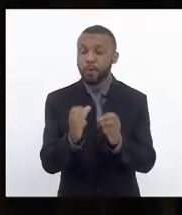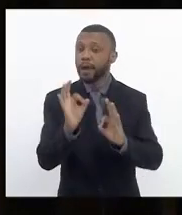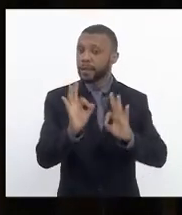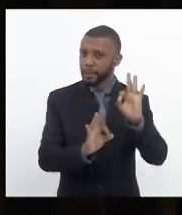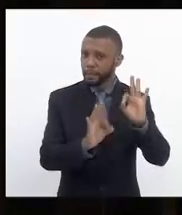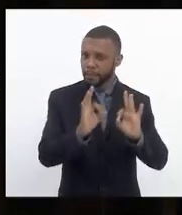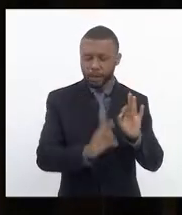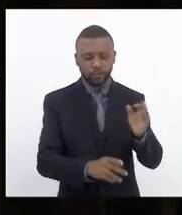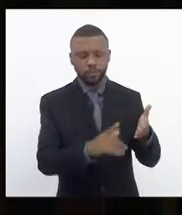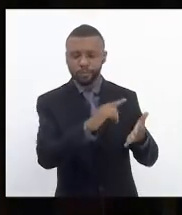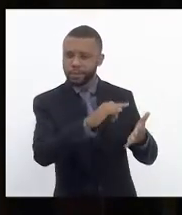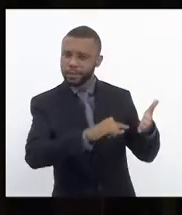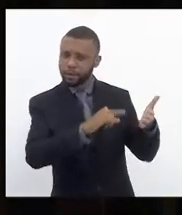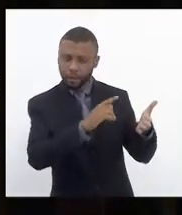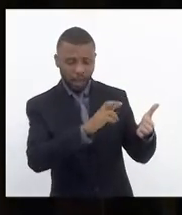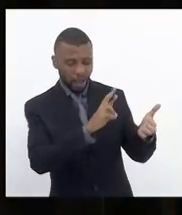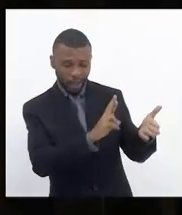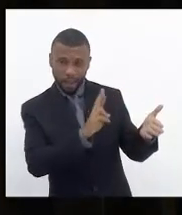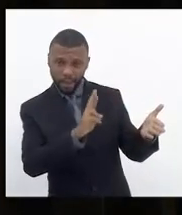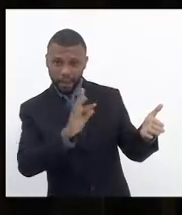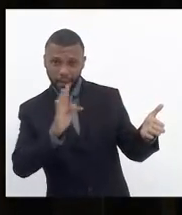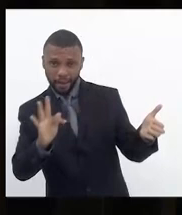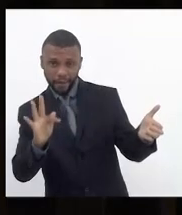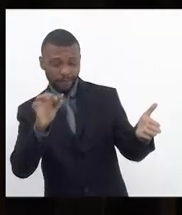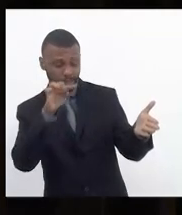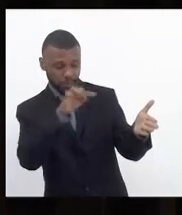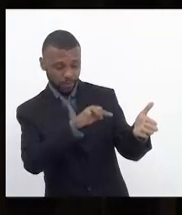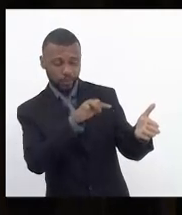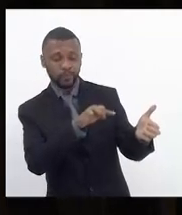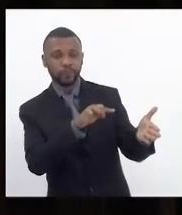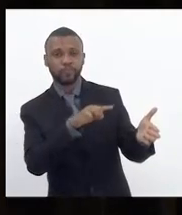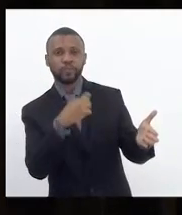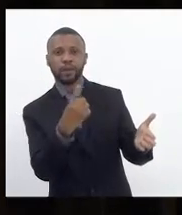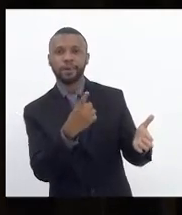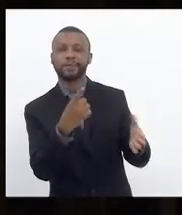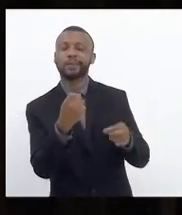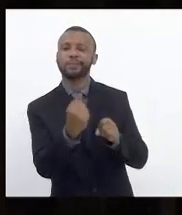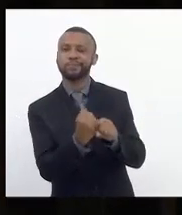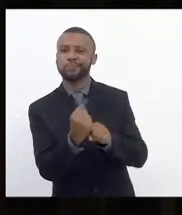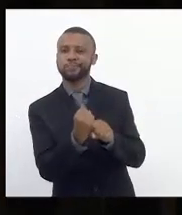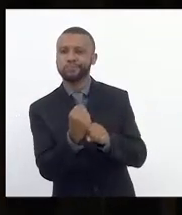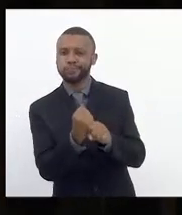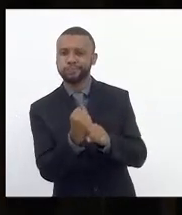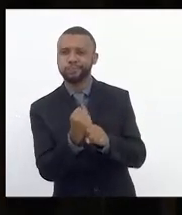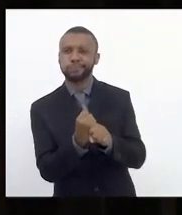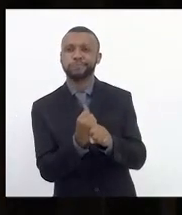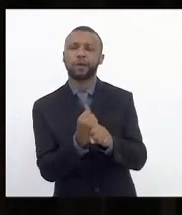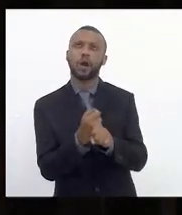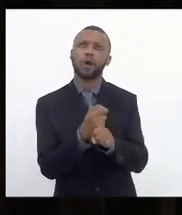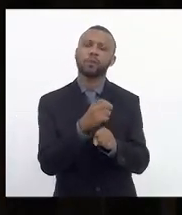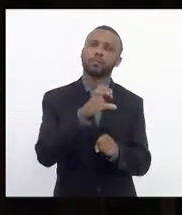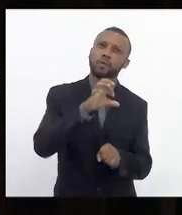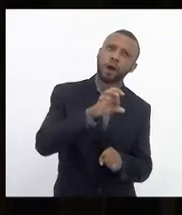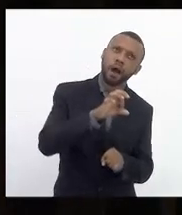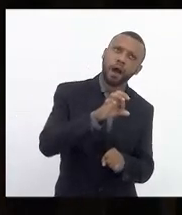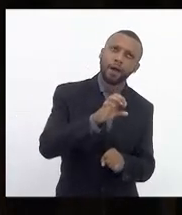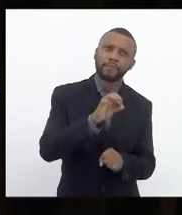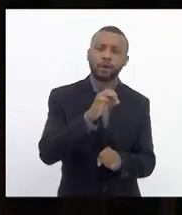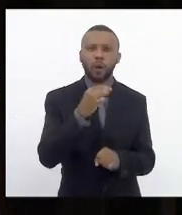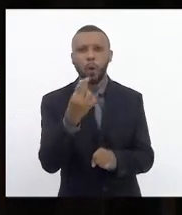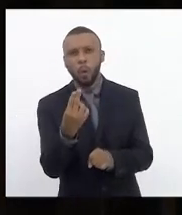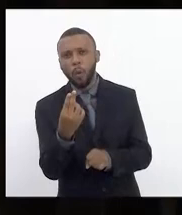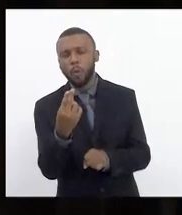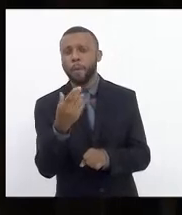de regime de o fiscal a gente vai estar durante nove ou a